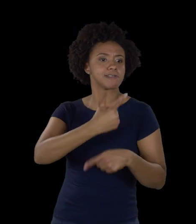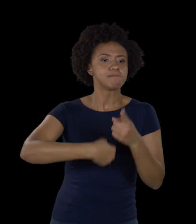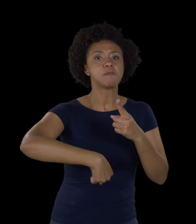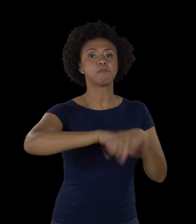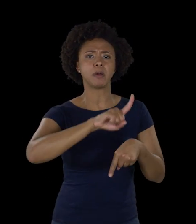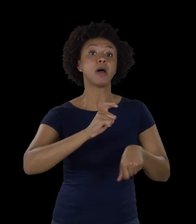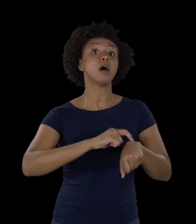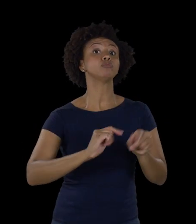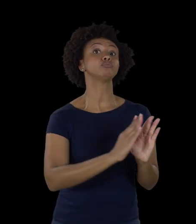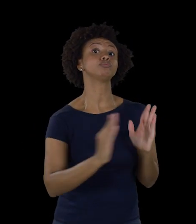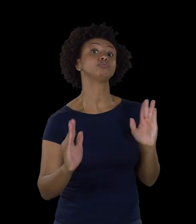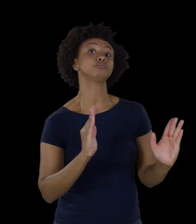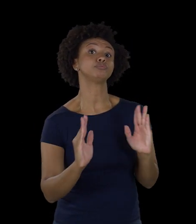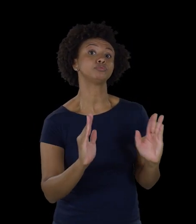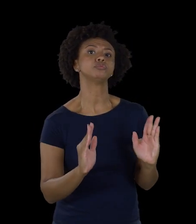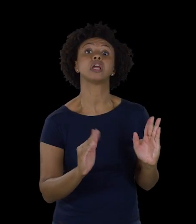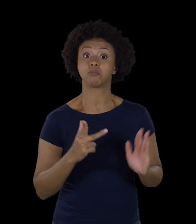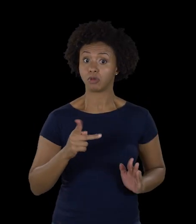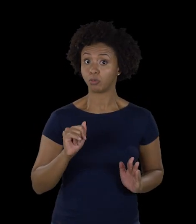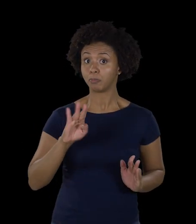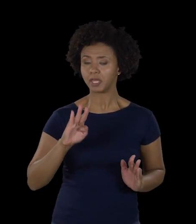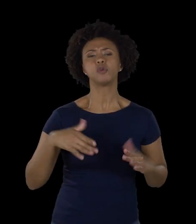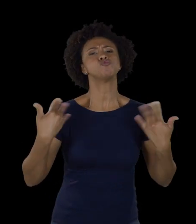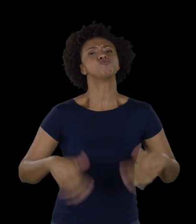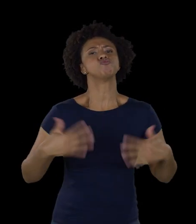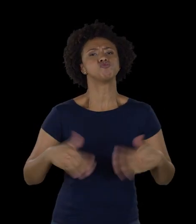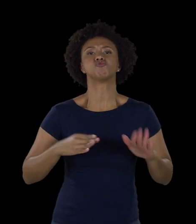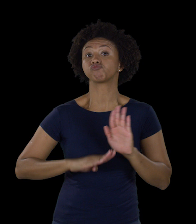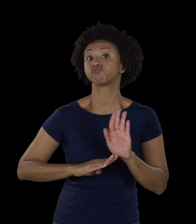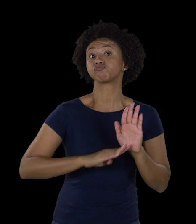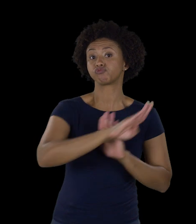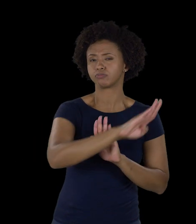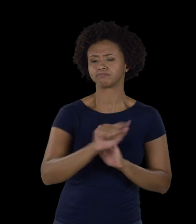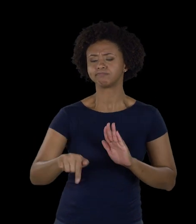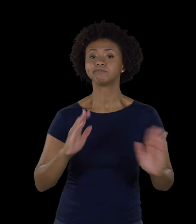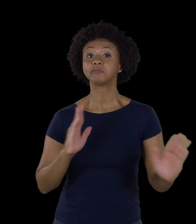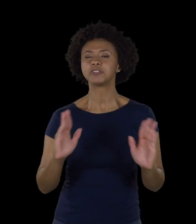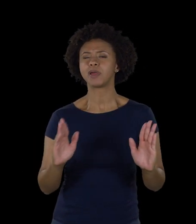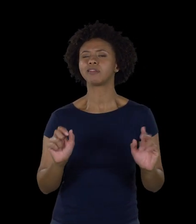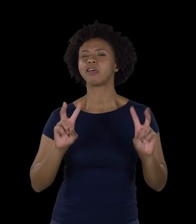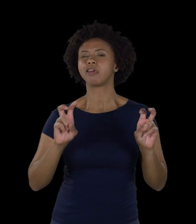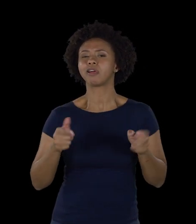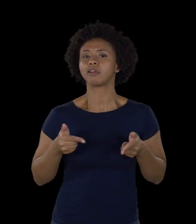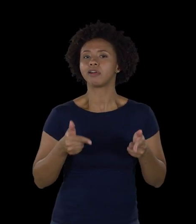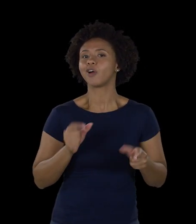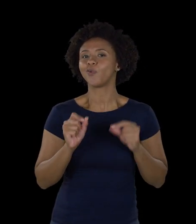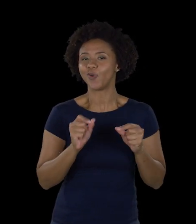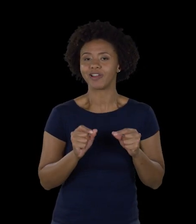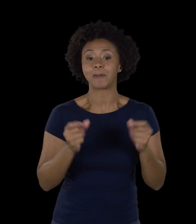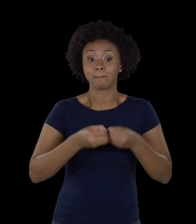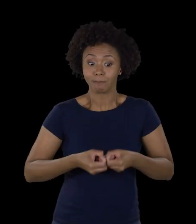certo período e vê o PIB crescer. Esse período, conhecido como milagre, começa em